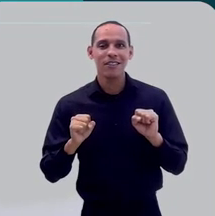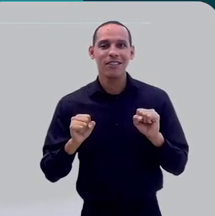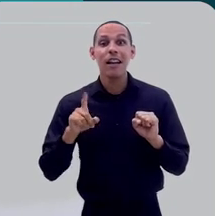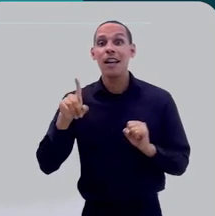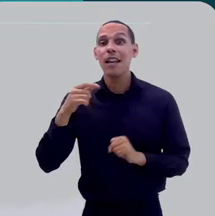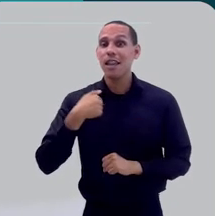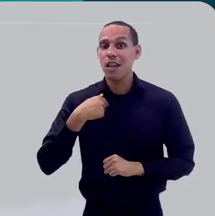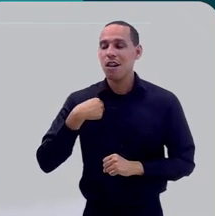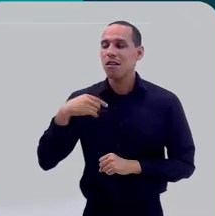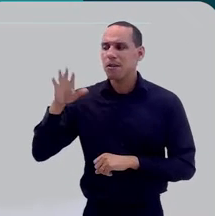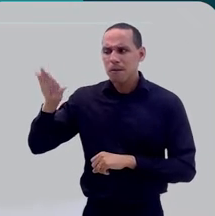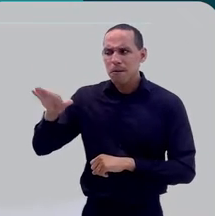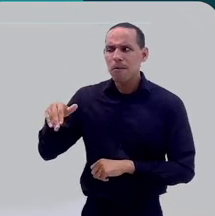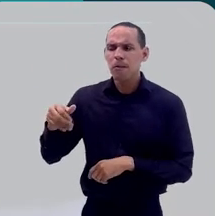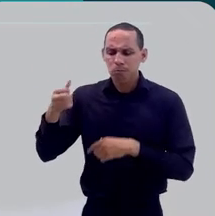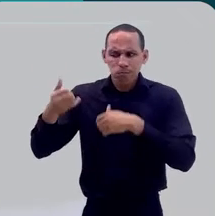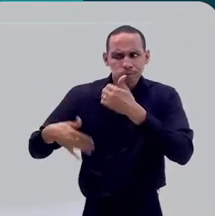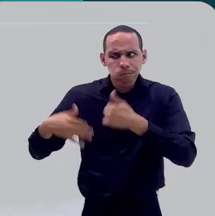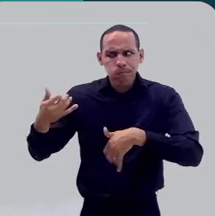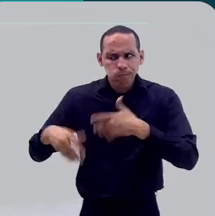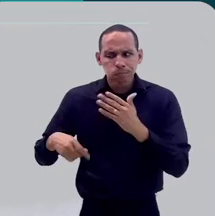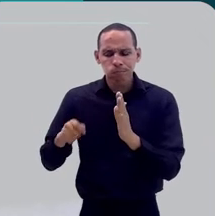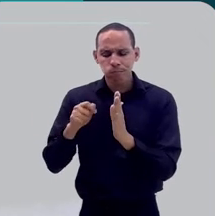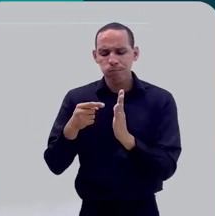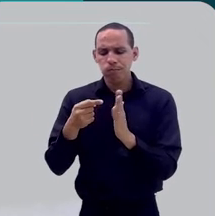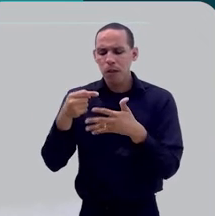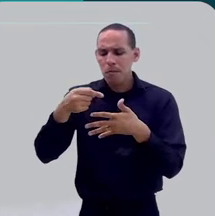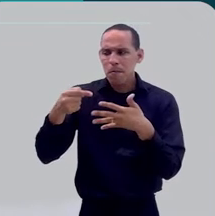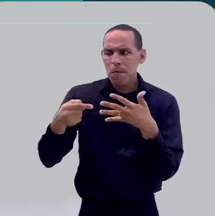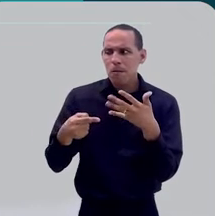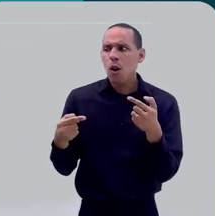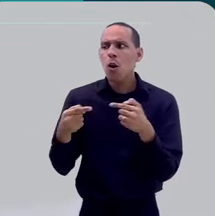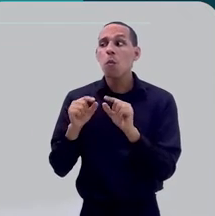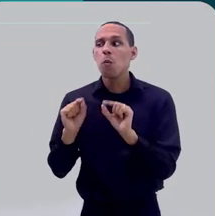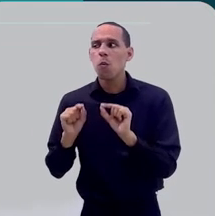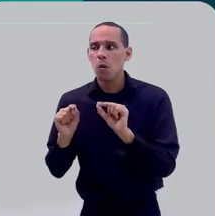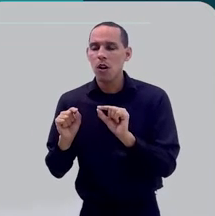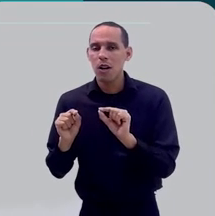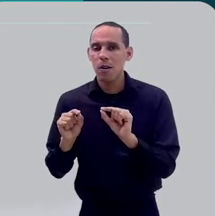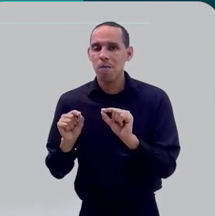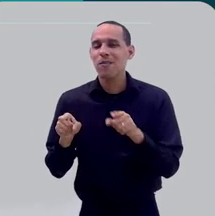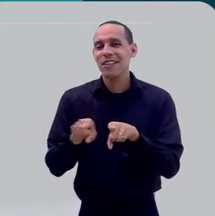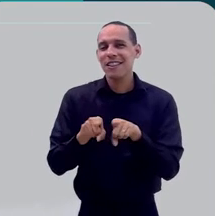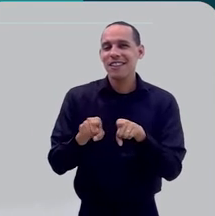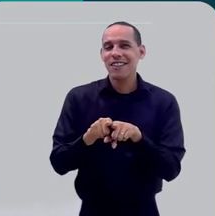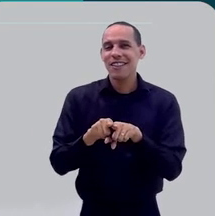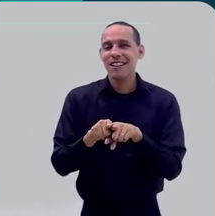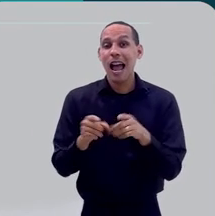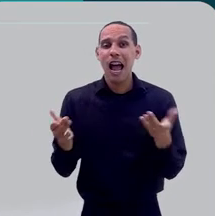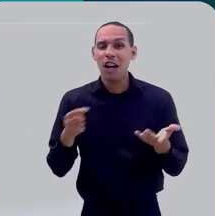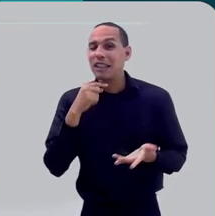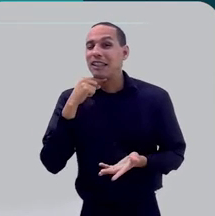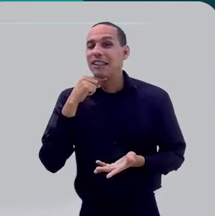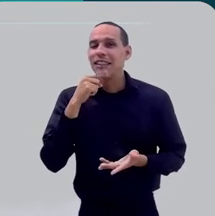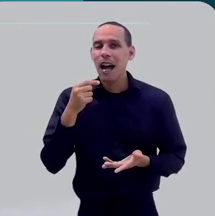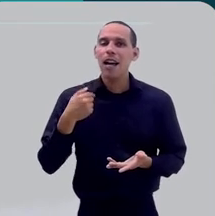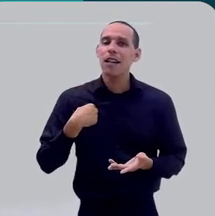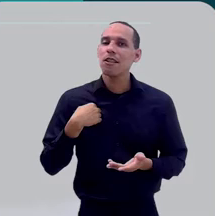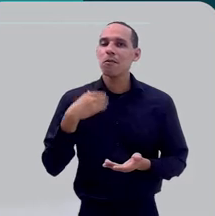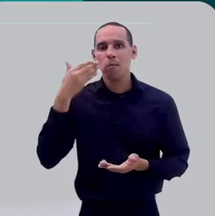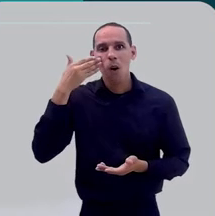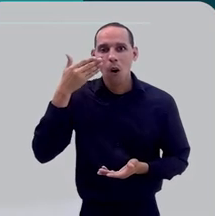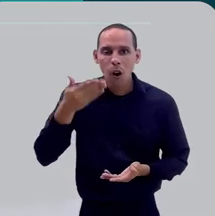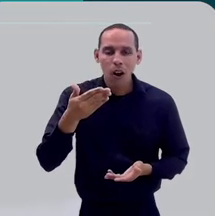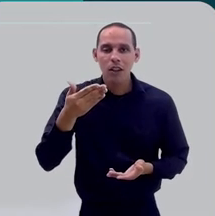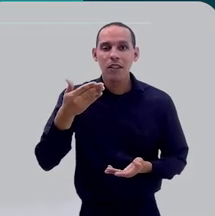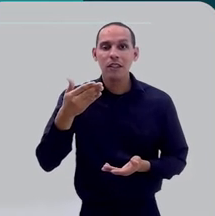posso descrever o quadro, né? Sinalizar a incapacidade atual, né?